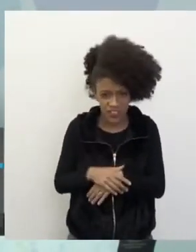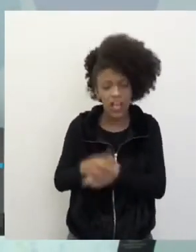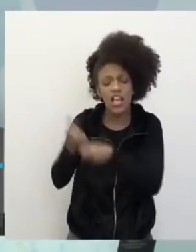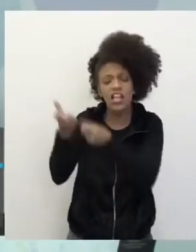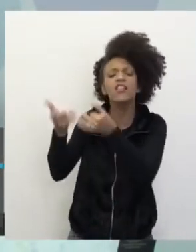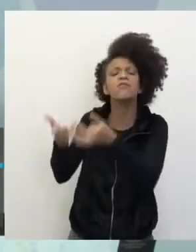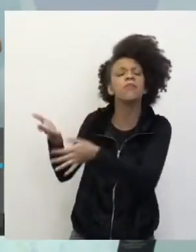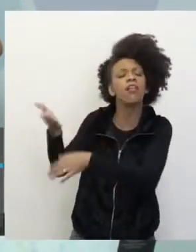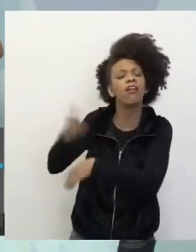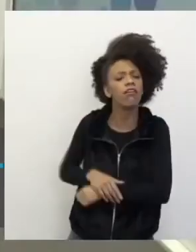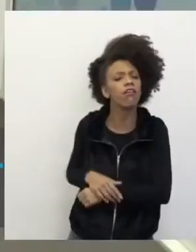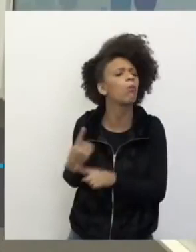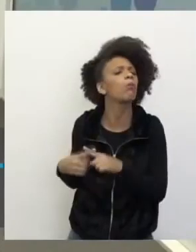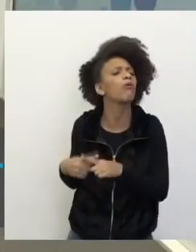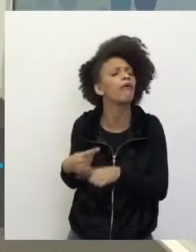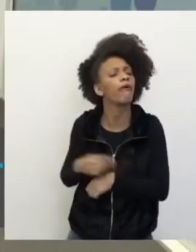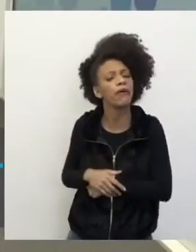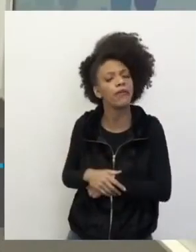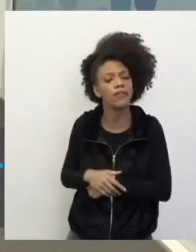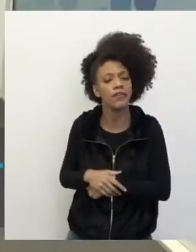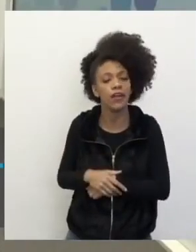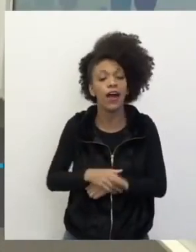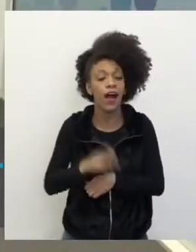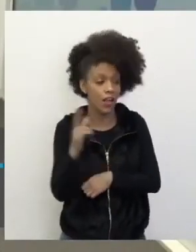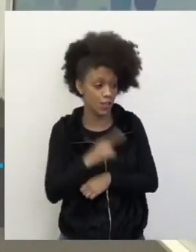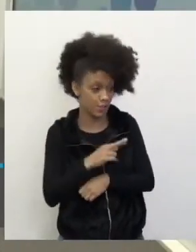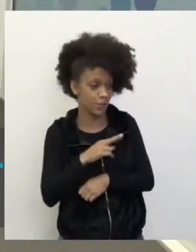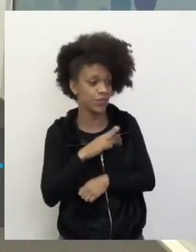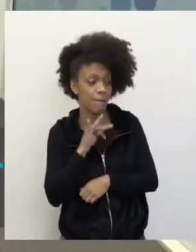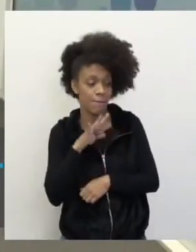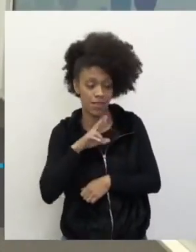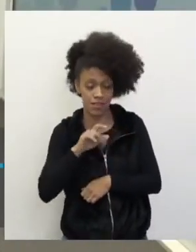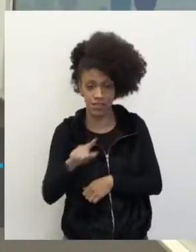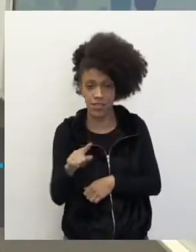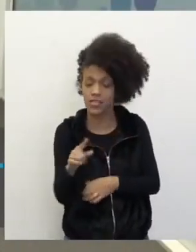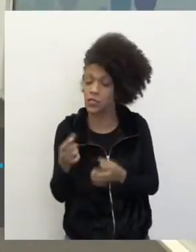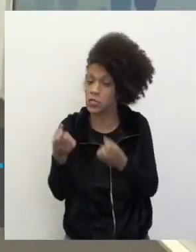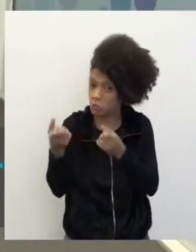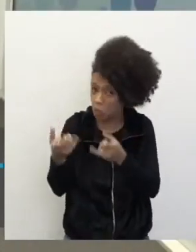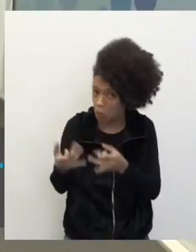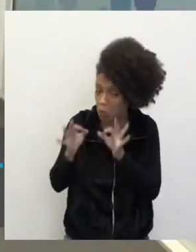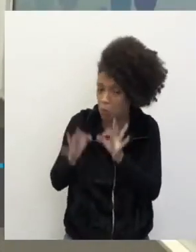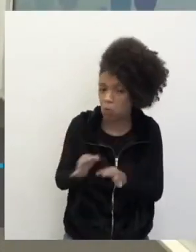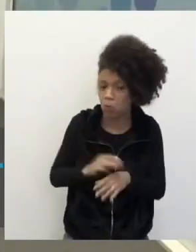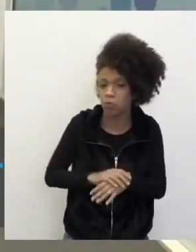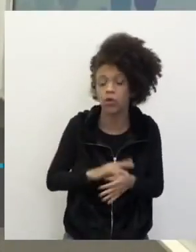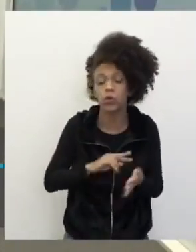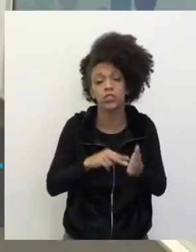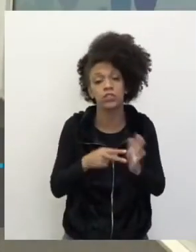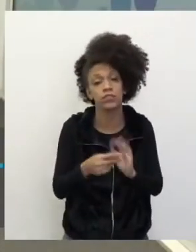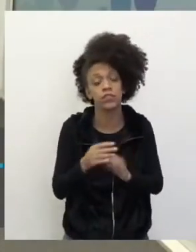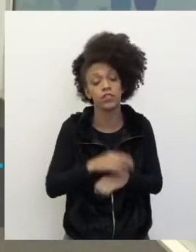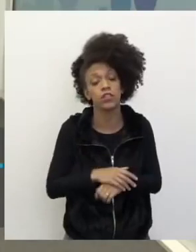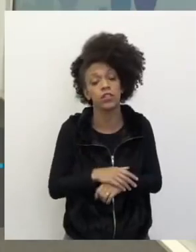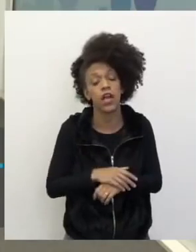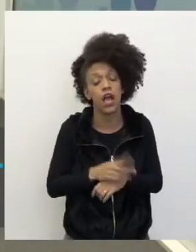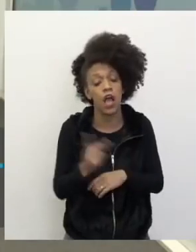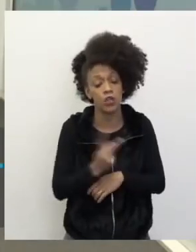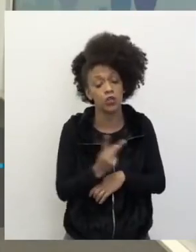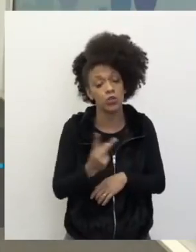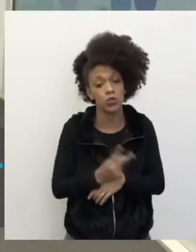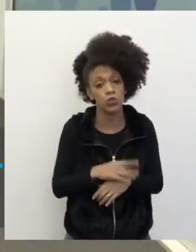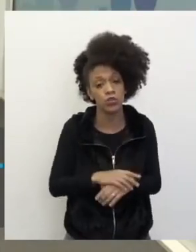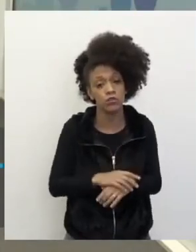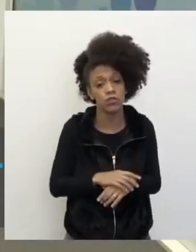Justifica aí. Por quê? Posso dar a resposta da Beatriz? Ai, que eu acho que é a resposta mais pertinente. E aí? Ela diz assim, ó, sentido de adversidade em ambos. Traria o